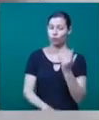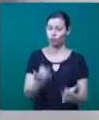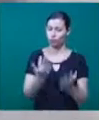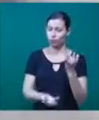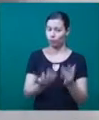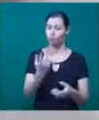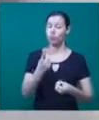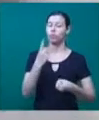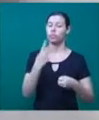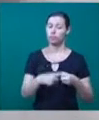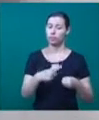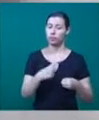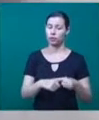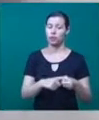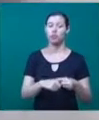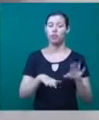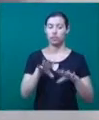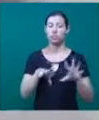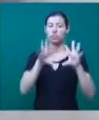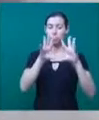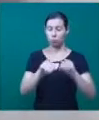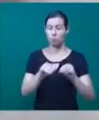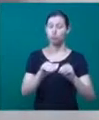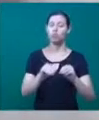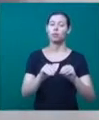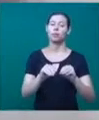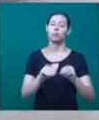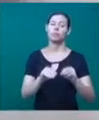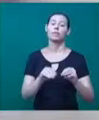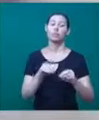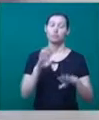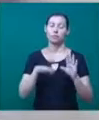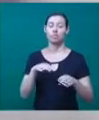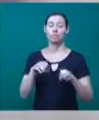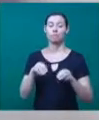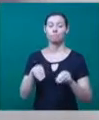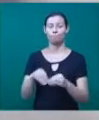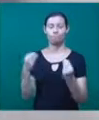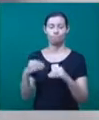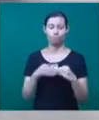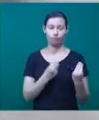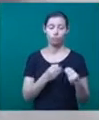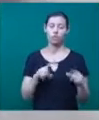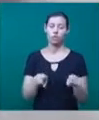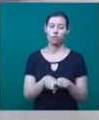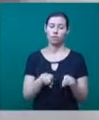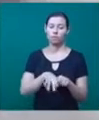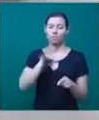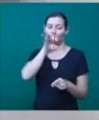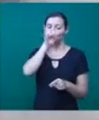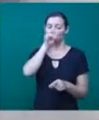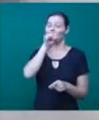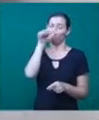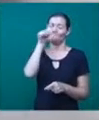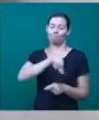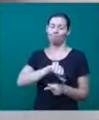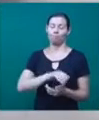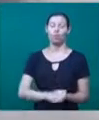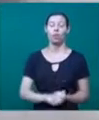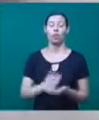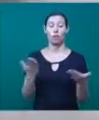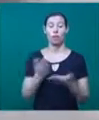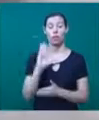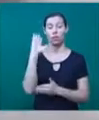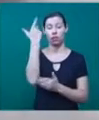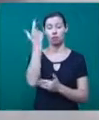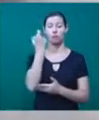Quase sempre o fogo é contido, mas o prejuízo é inevitável, principalmente pelo desconforto na respiração. Vamos à previsão do tempo para